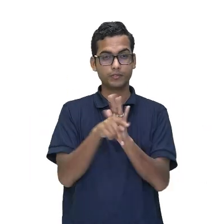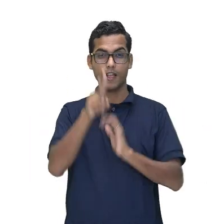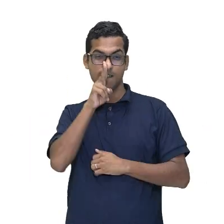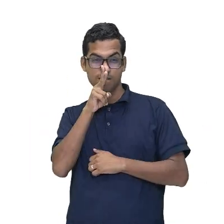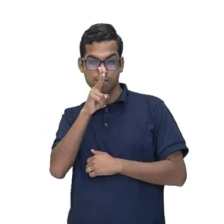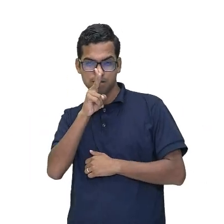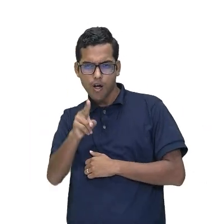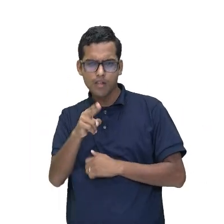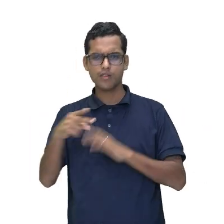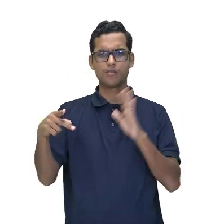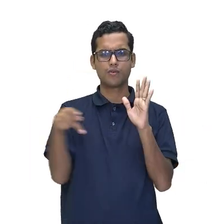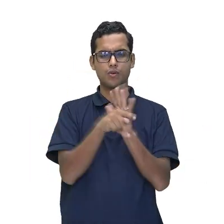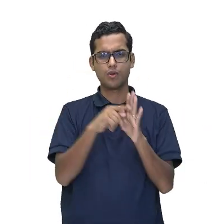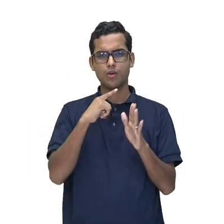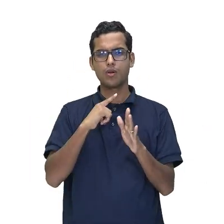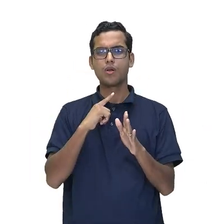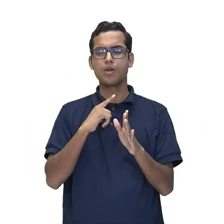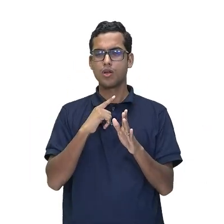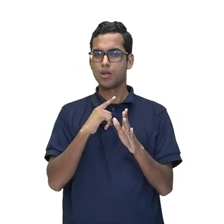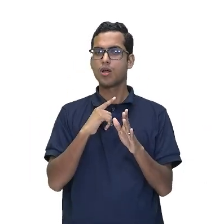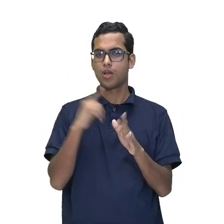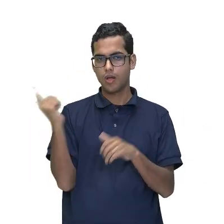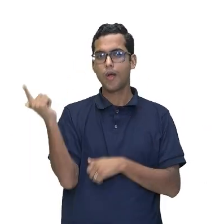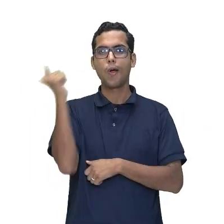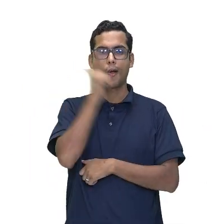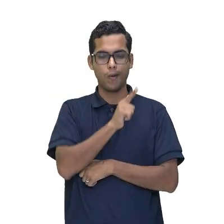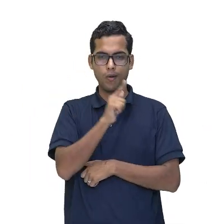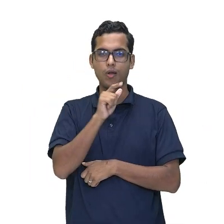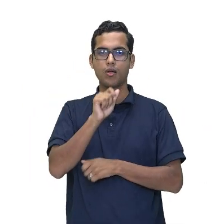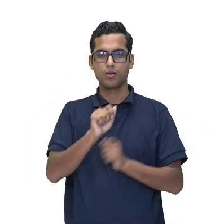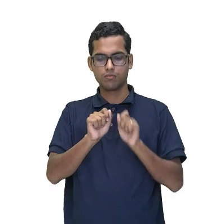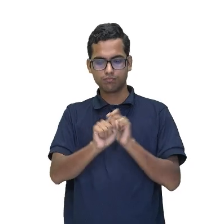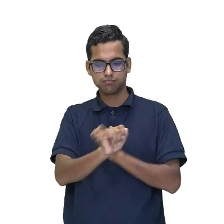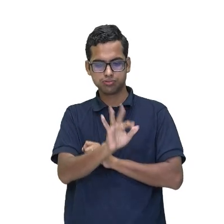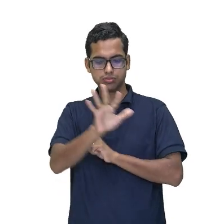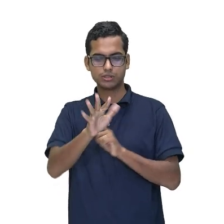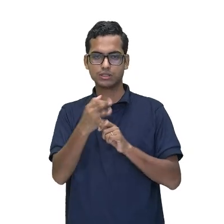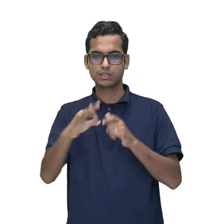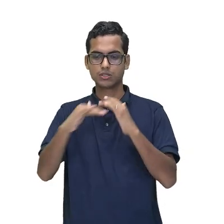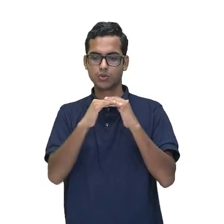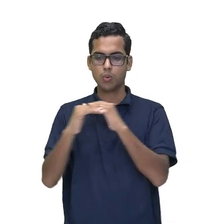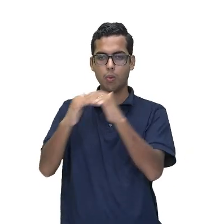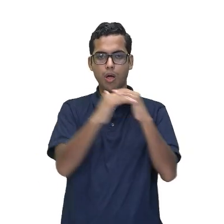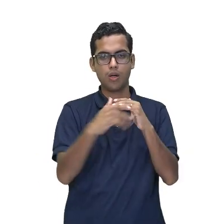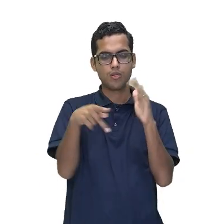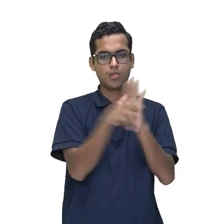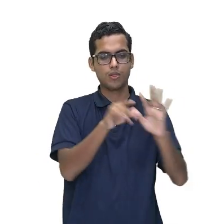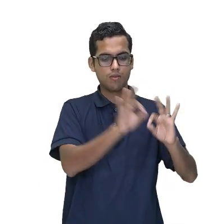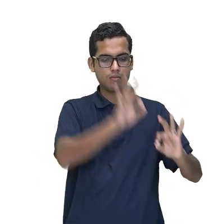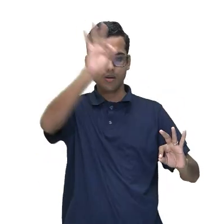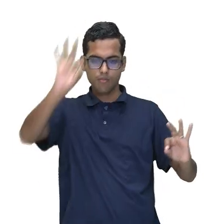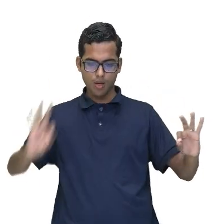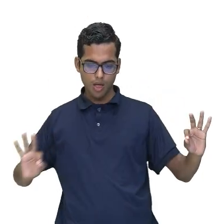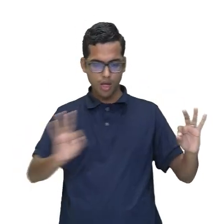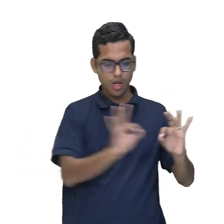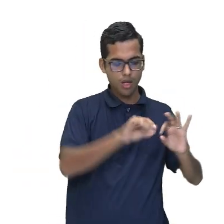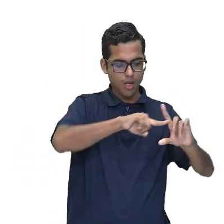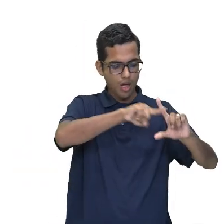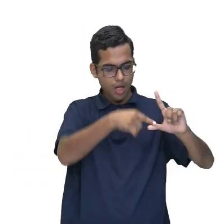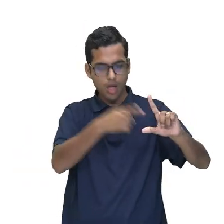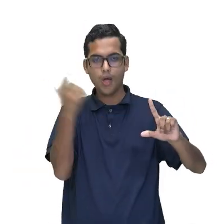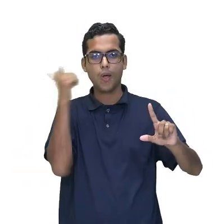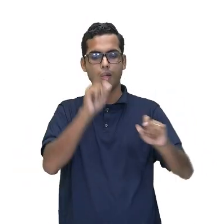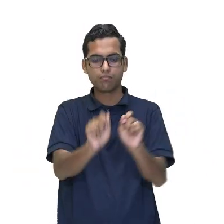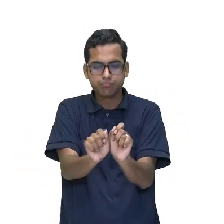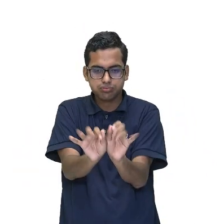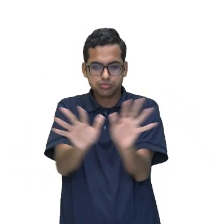uma força é aplicada a um triângulo, ela é distribuída de forma uniforme pelos seus lados e ângulos. Isso garante que a